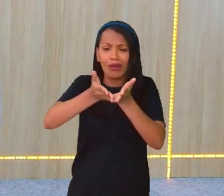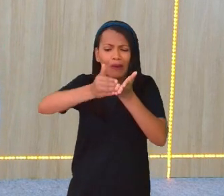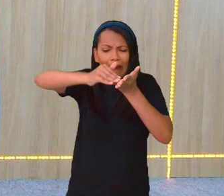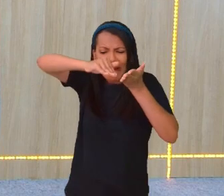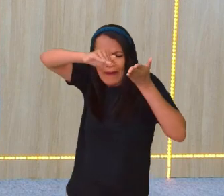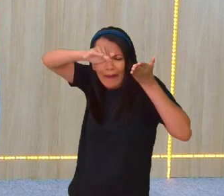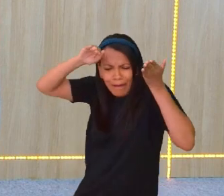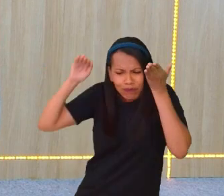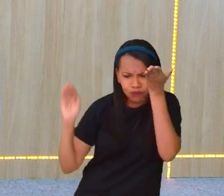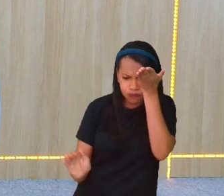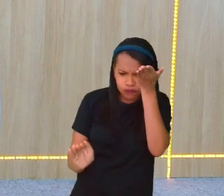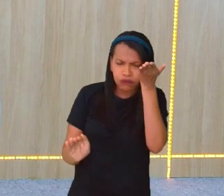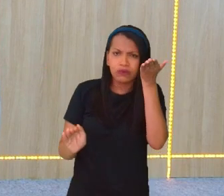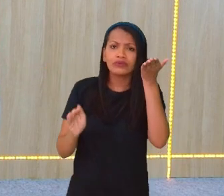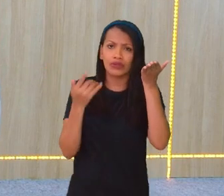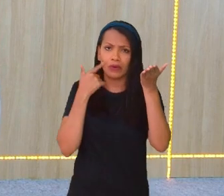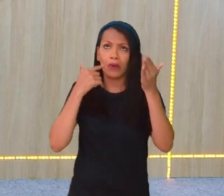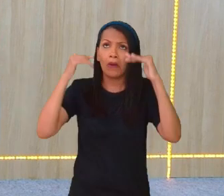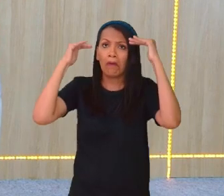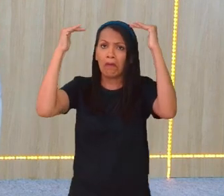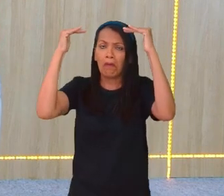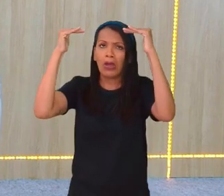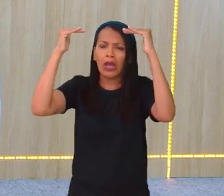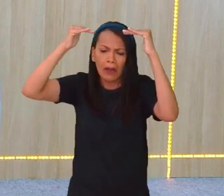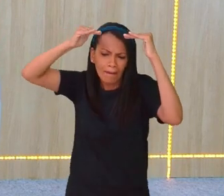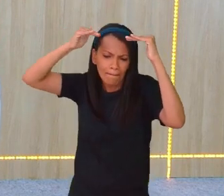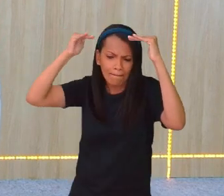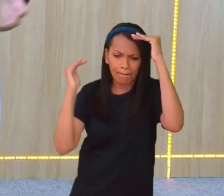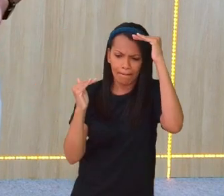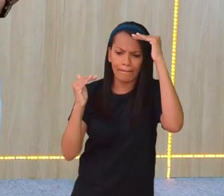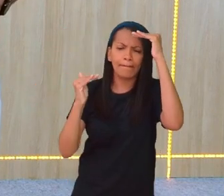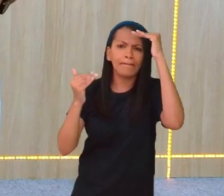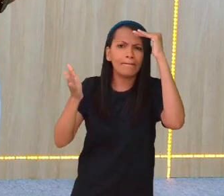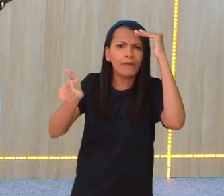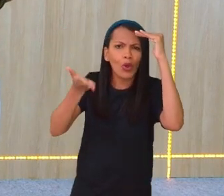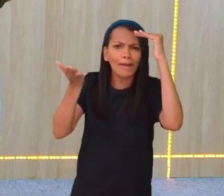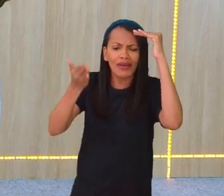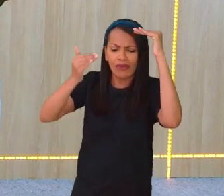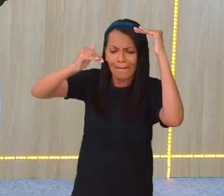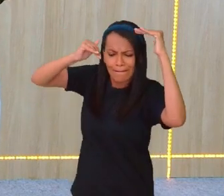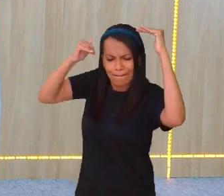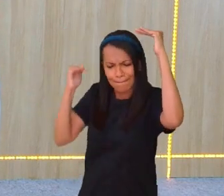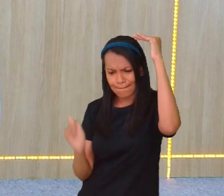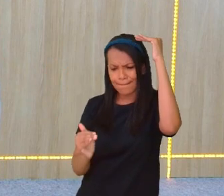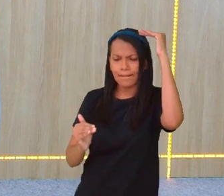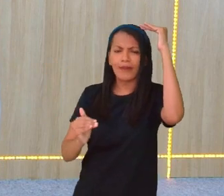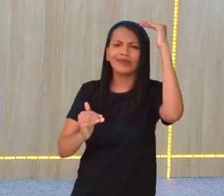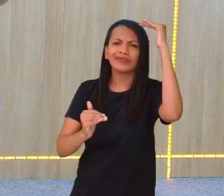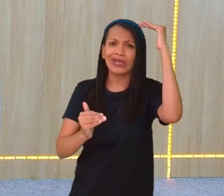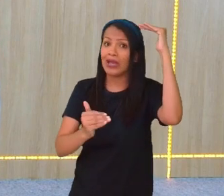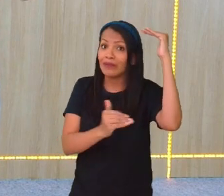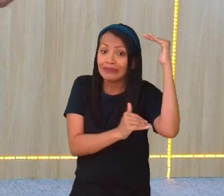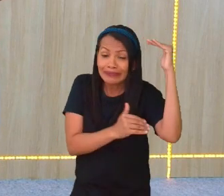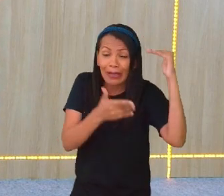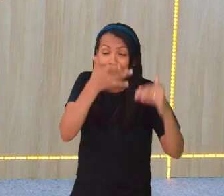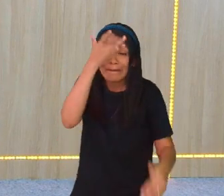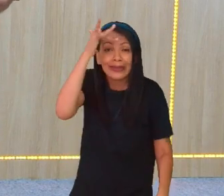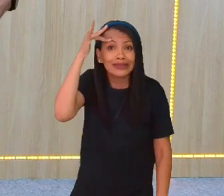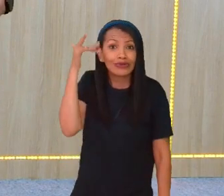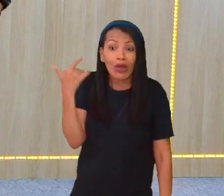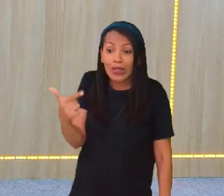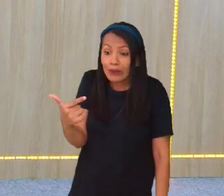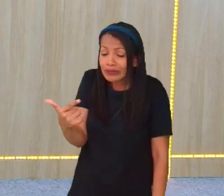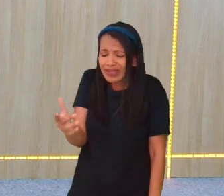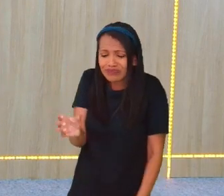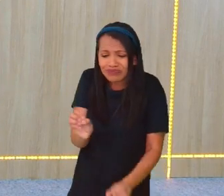comer. Né? Então, existem esses parâmetros. E por que ainda existe isso? Né? Então, basta a gente olhar na sua realidade. Mas,